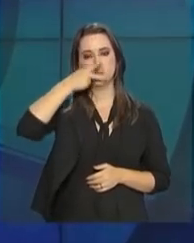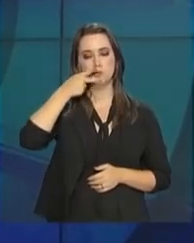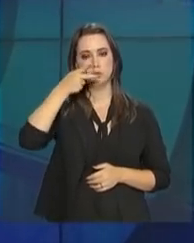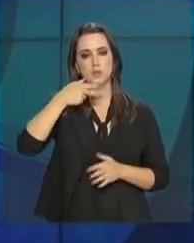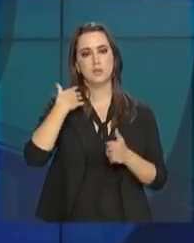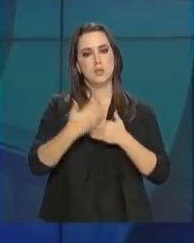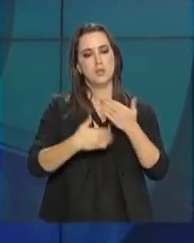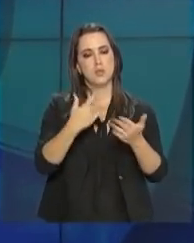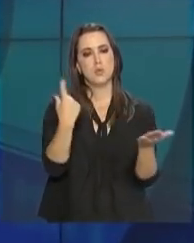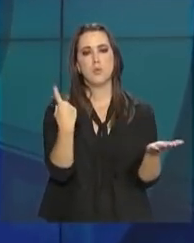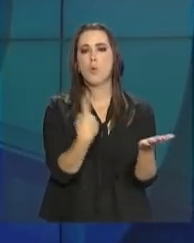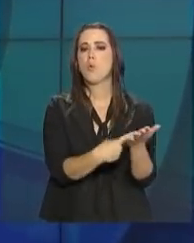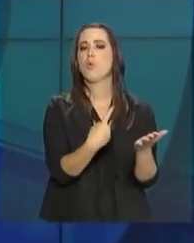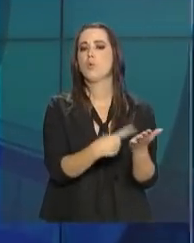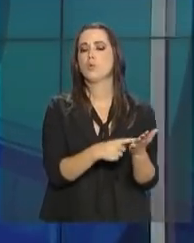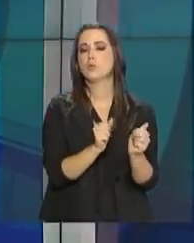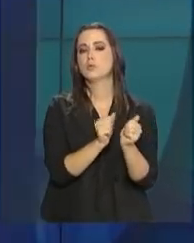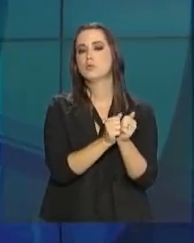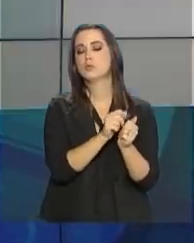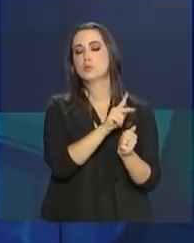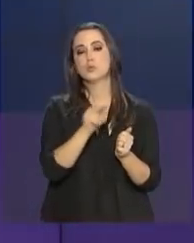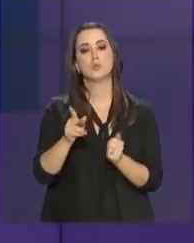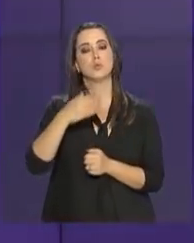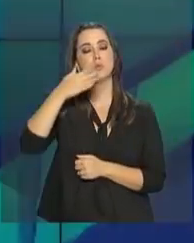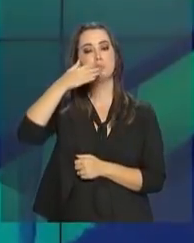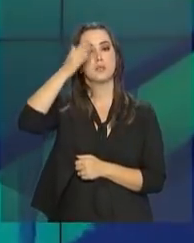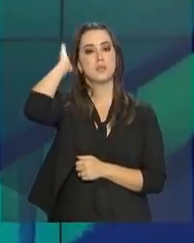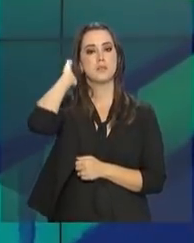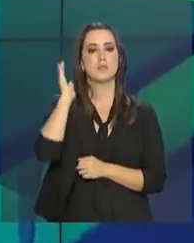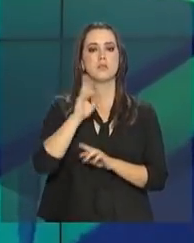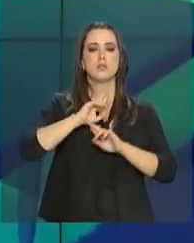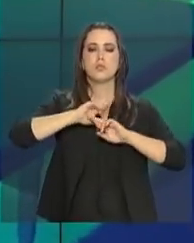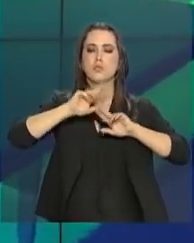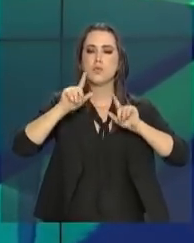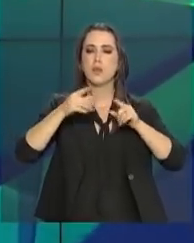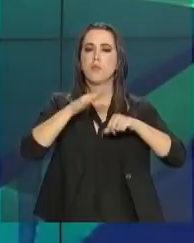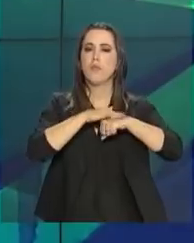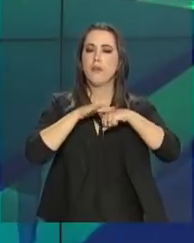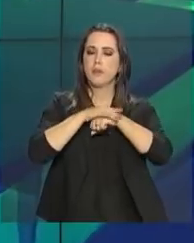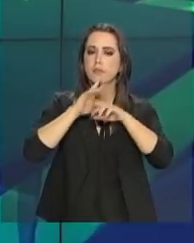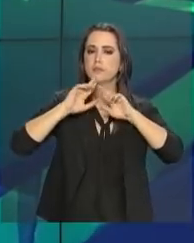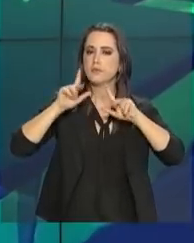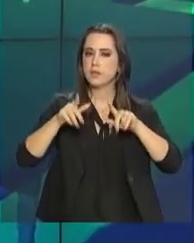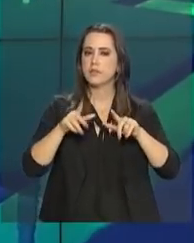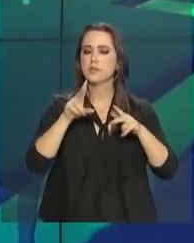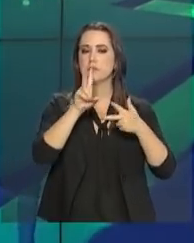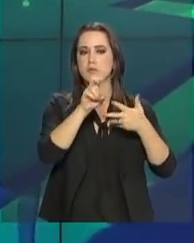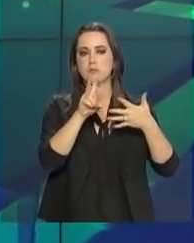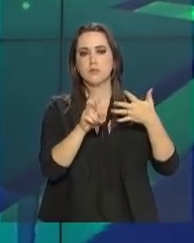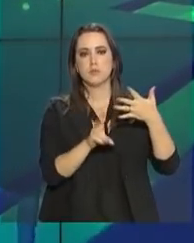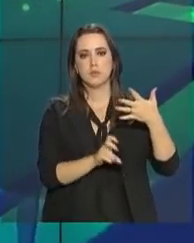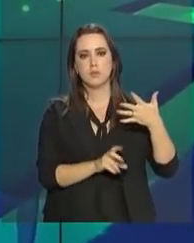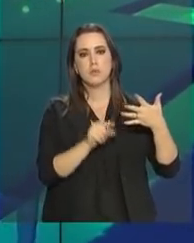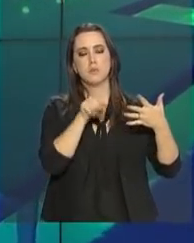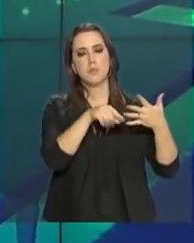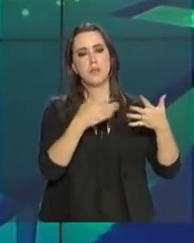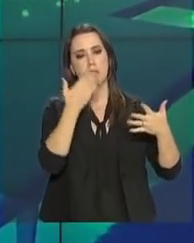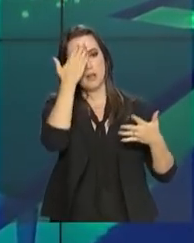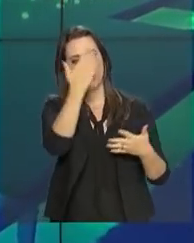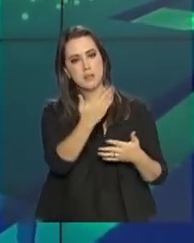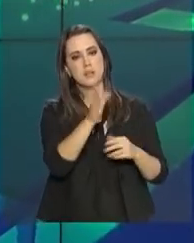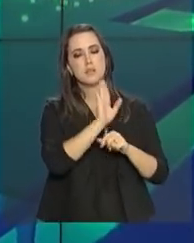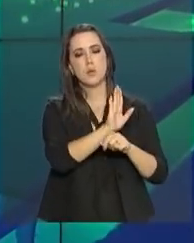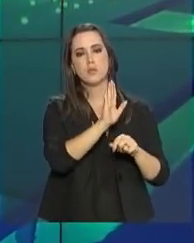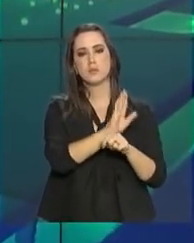disse que manteve com o presidente temer diálogo sobre diversos temas como a governabilidade e agradeceu a